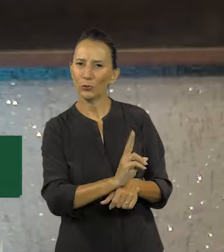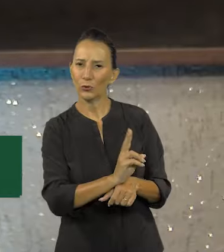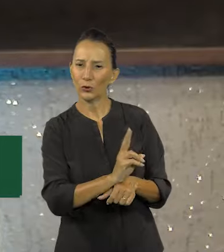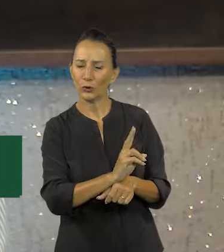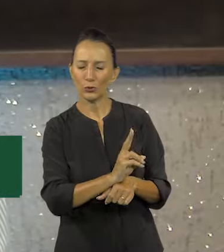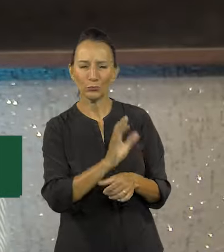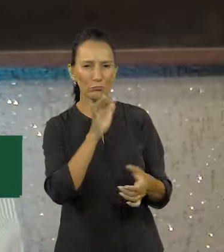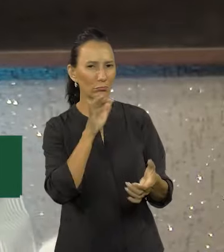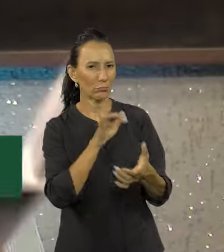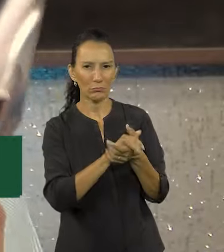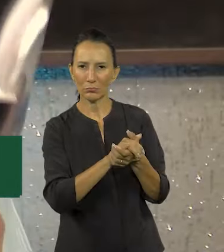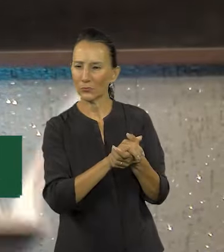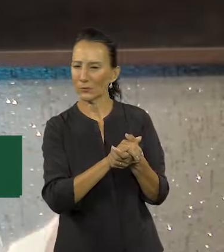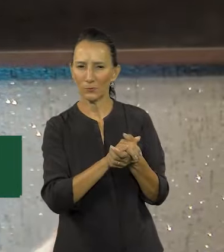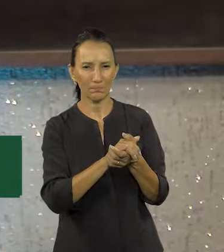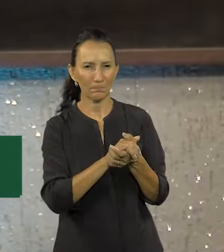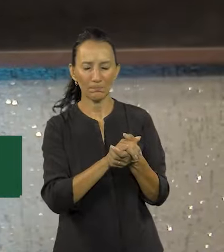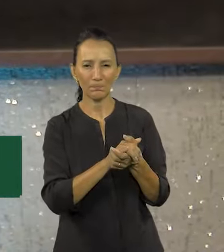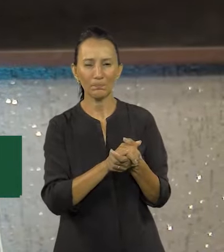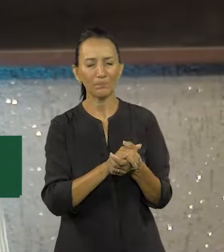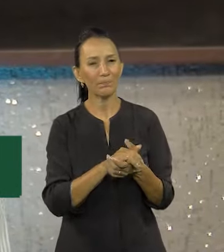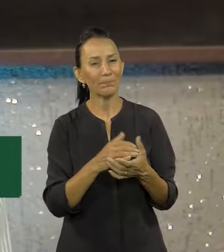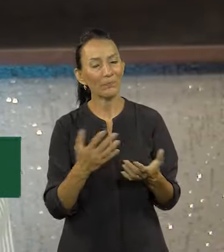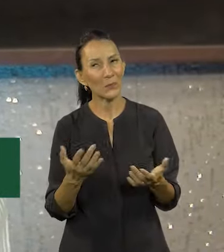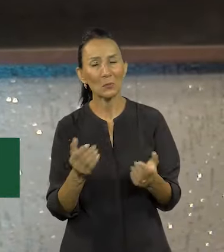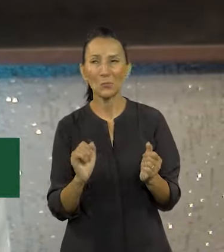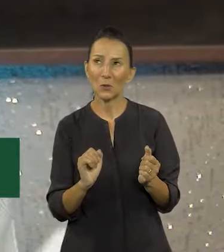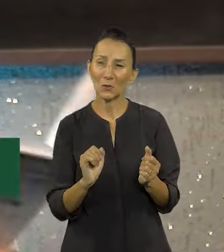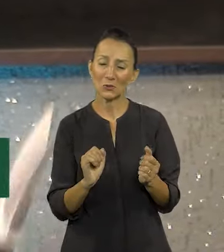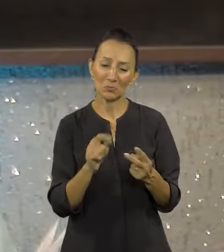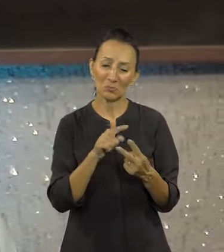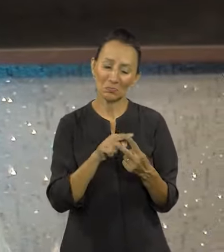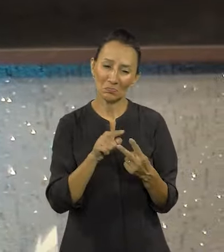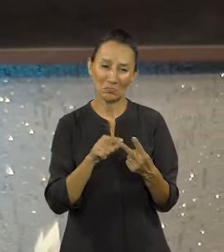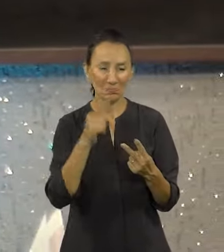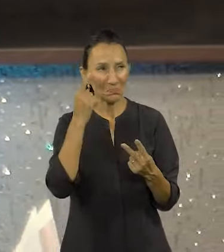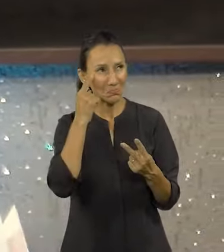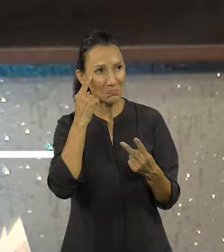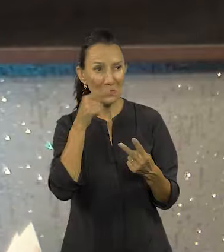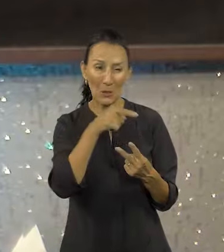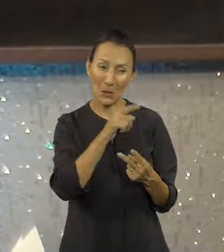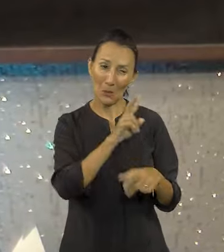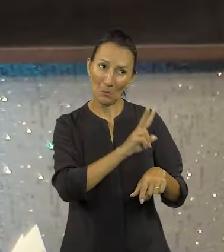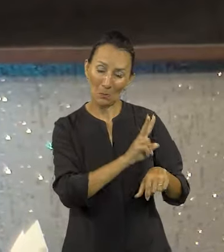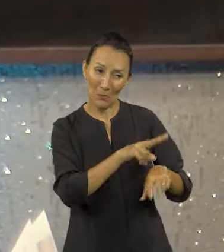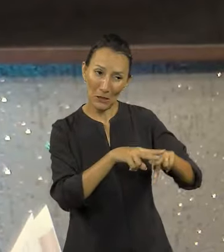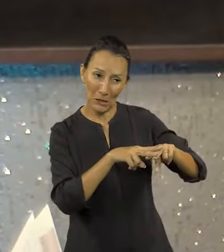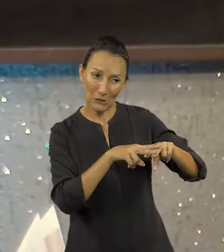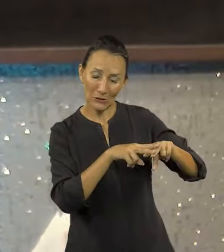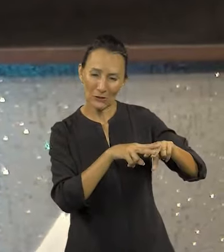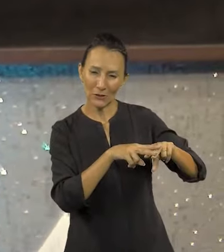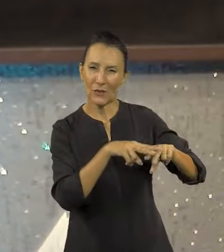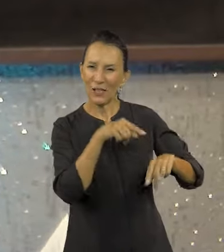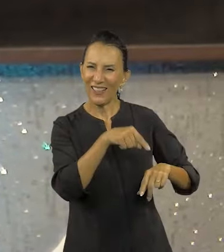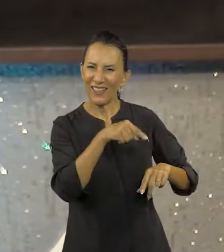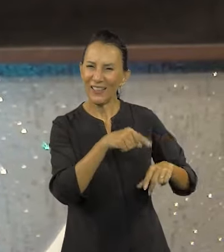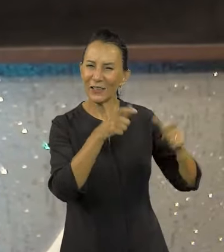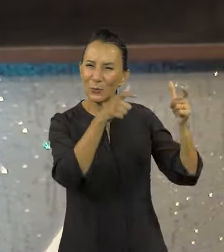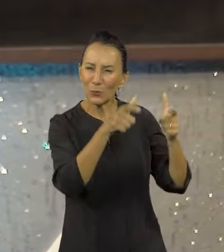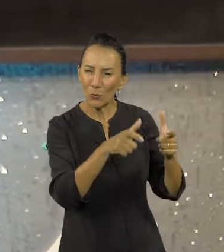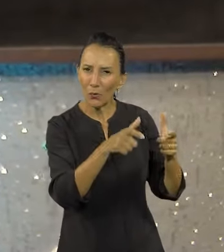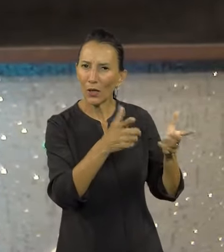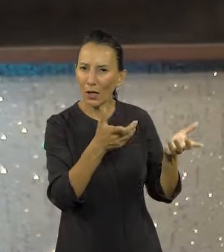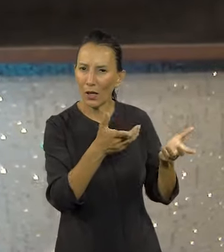ela não se casou então tem os dois pensamentos pensa-se que ela ficou confinada passou a viver em um lugar